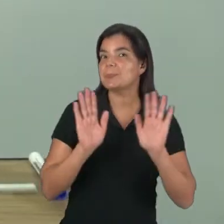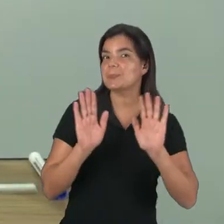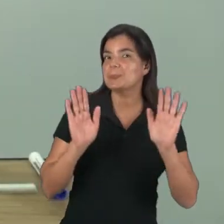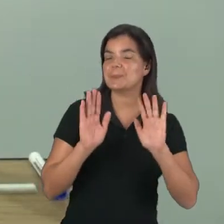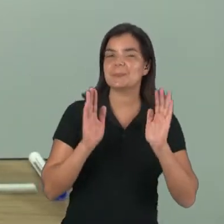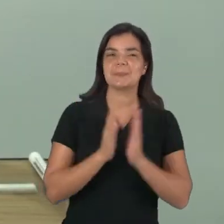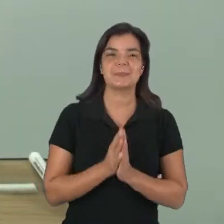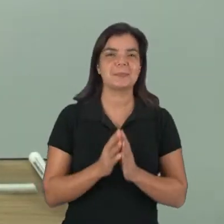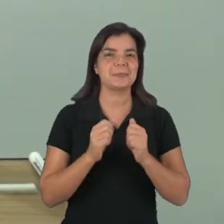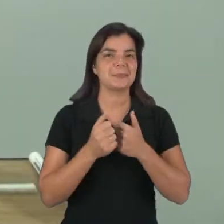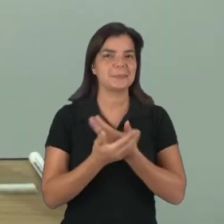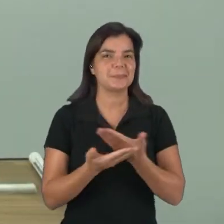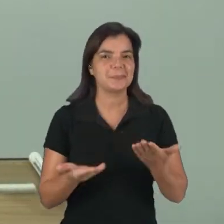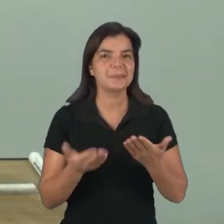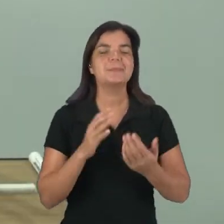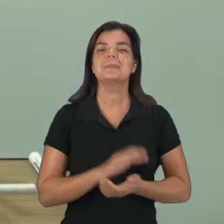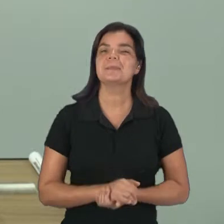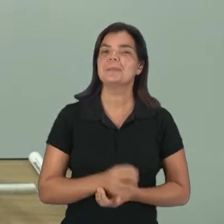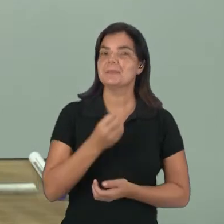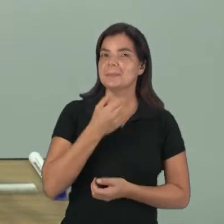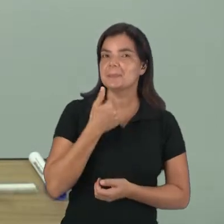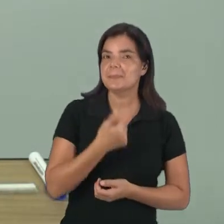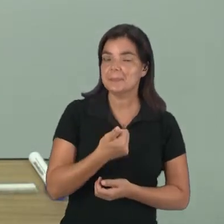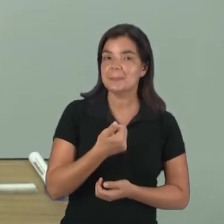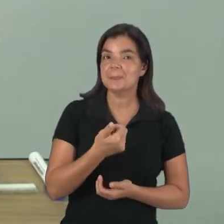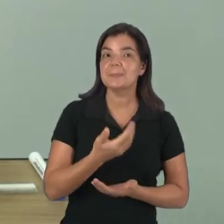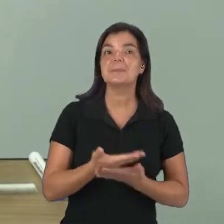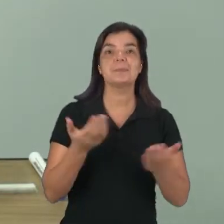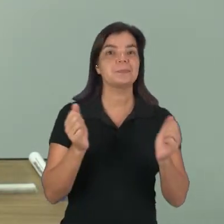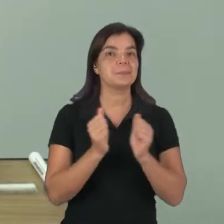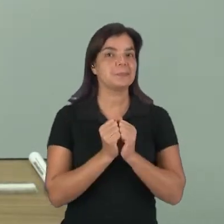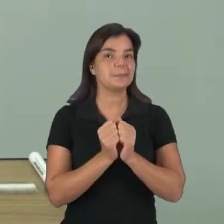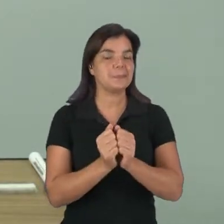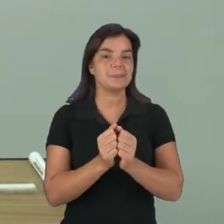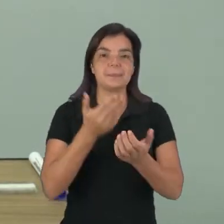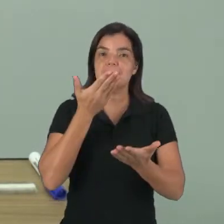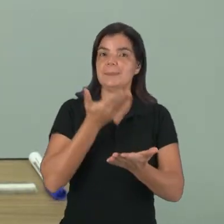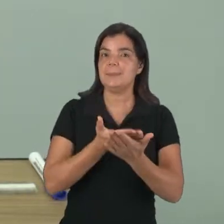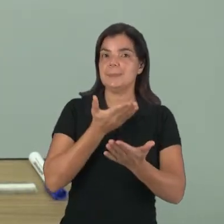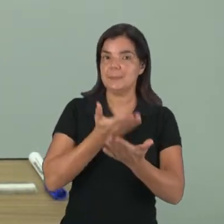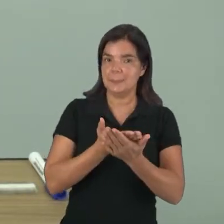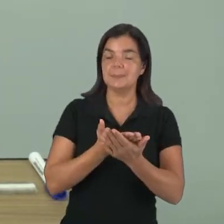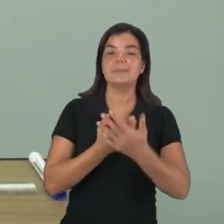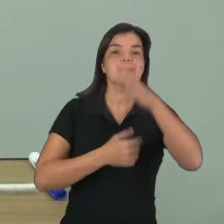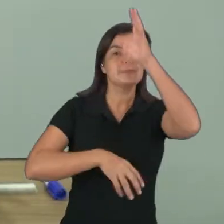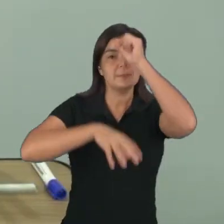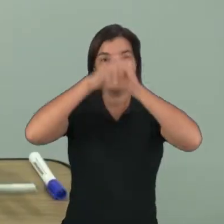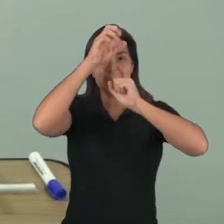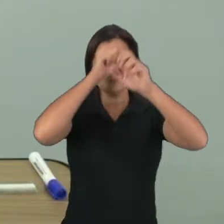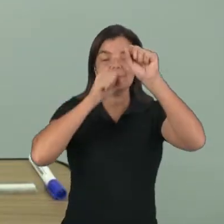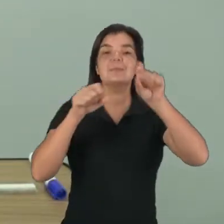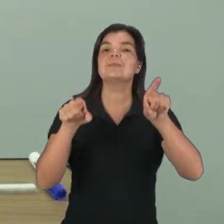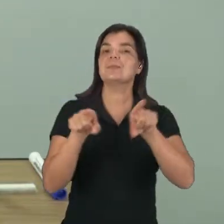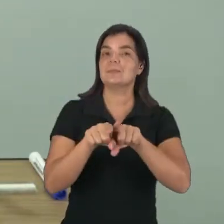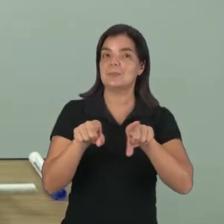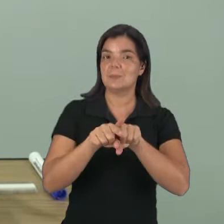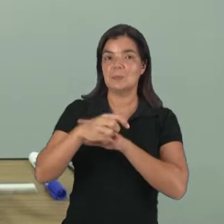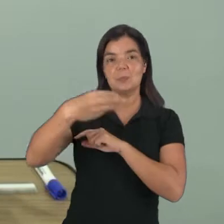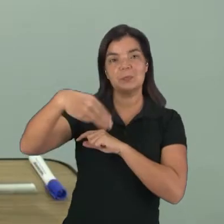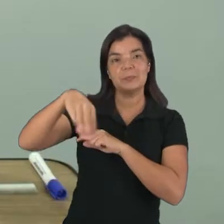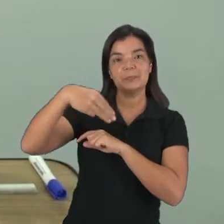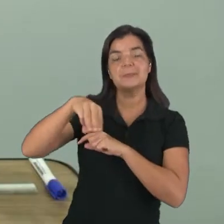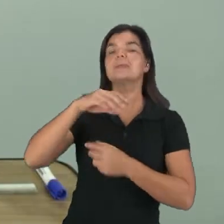Olá, turma! Como vocês estão? Olhem só, estamos aqui hoje juntos para mais uma aventura do aprendizado. Isso mesmo, vamos